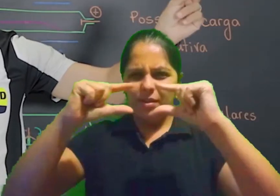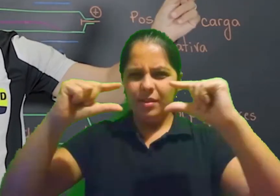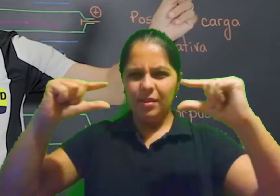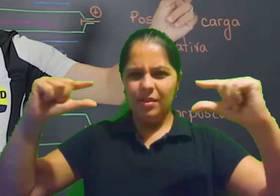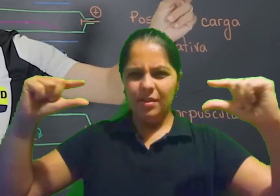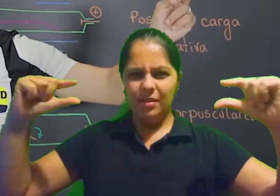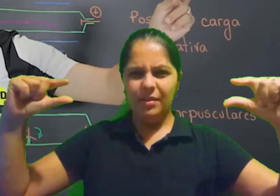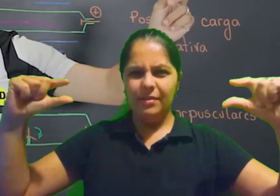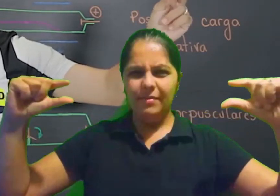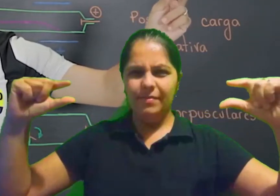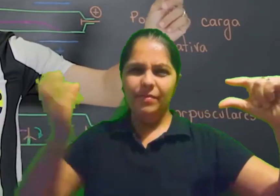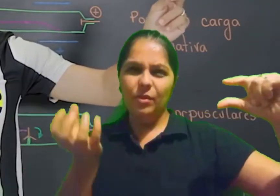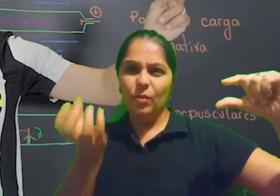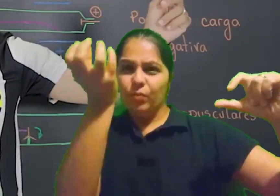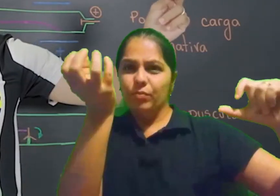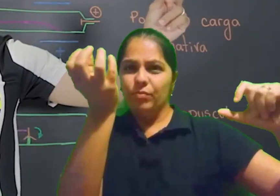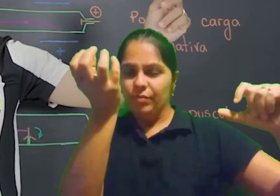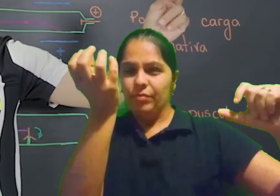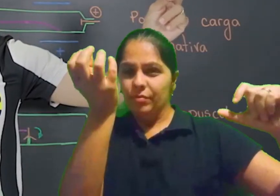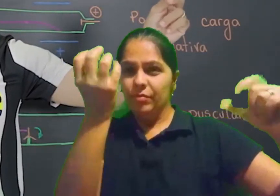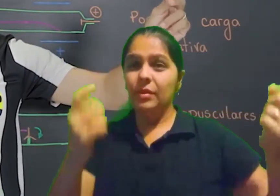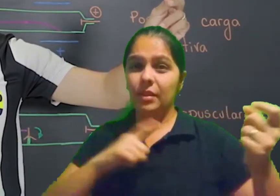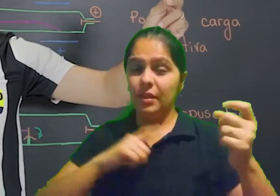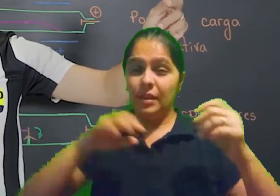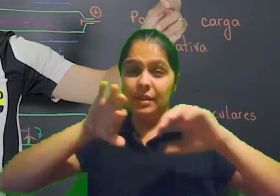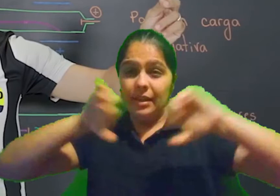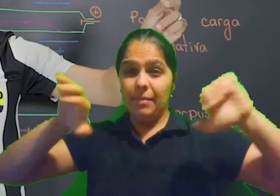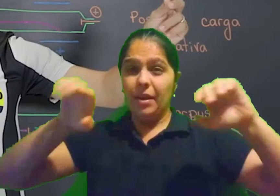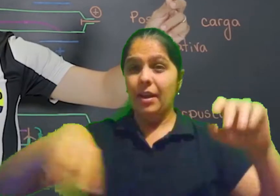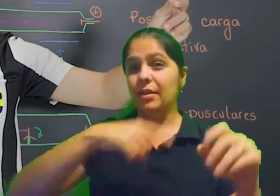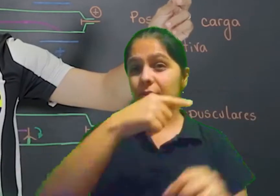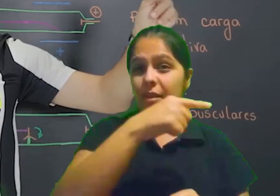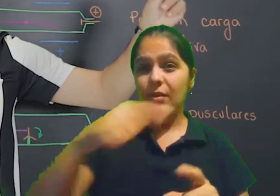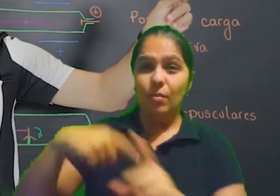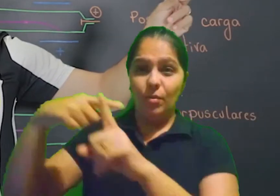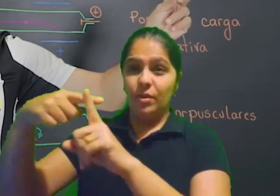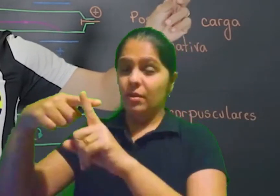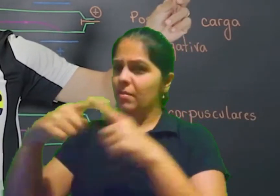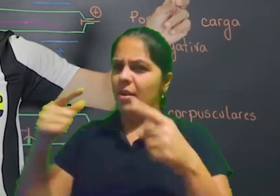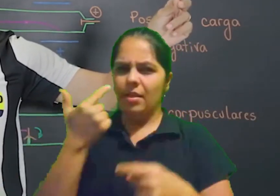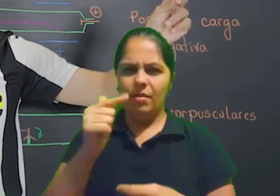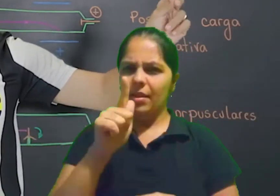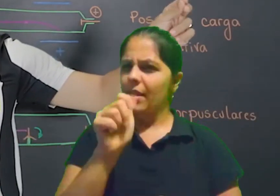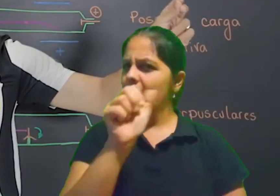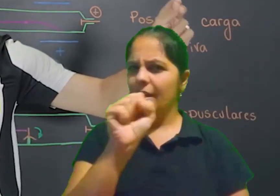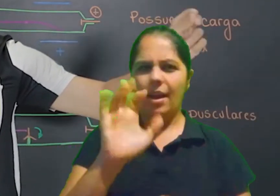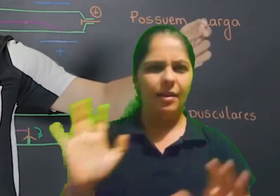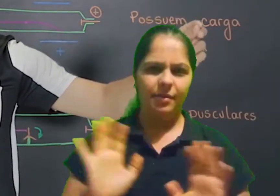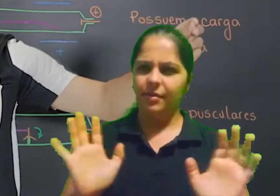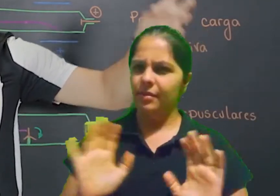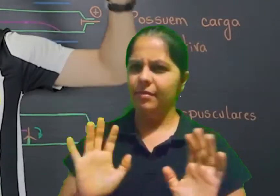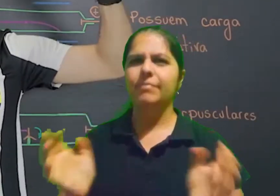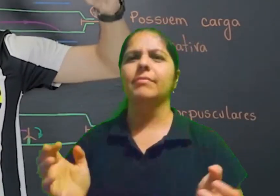cada lado, só que essas lâmpadas que a gente utiliza hoje em dia, ela não tem gás rarefeito. Ela tem bastante gás